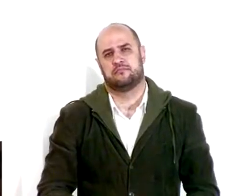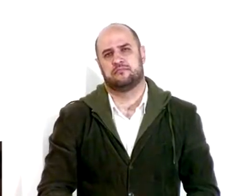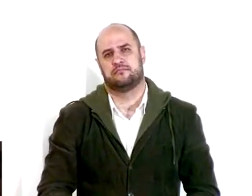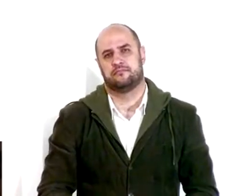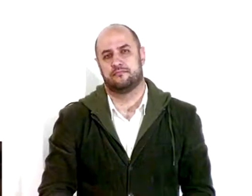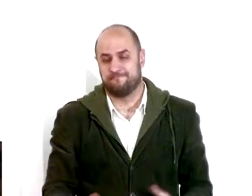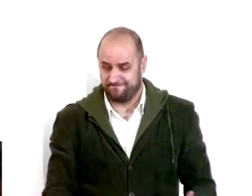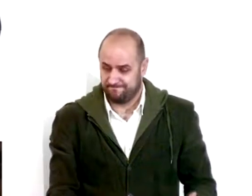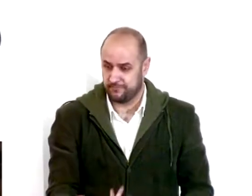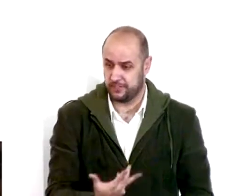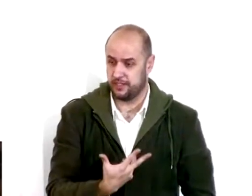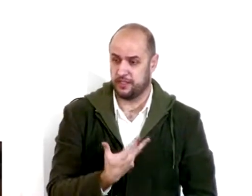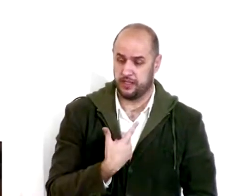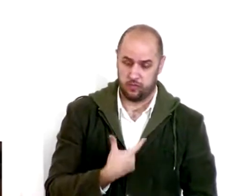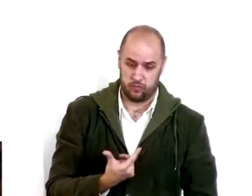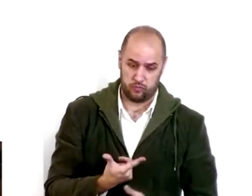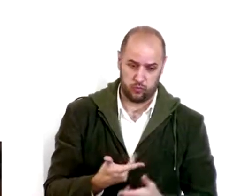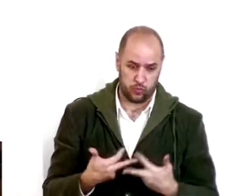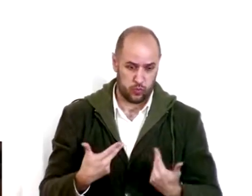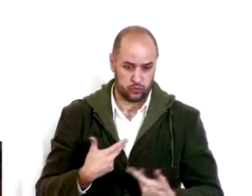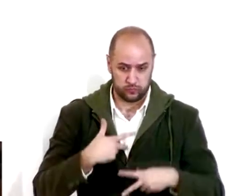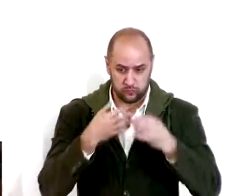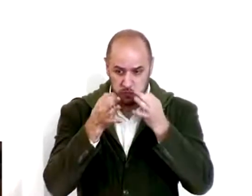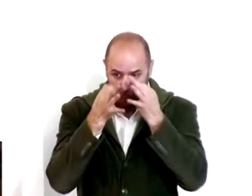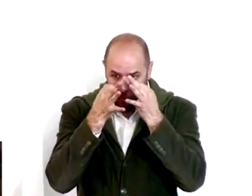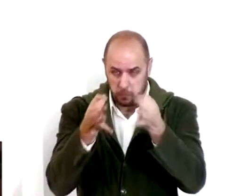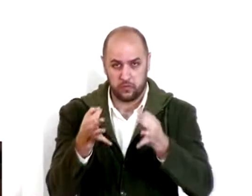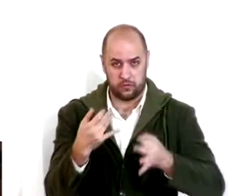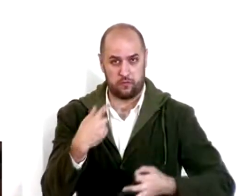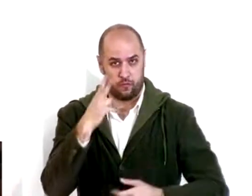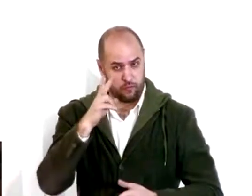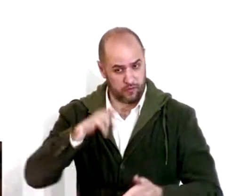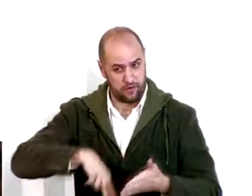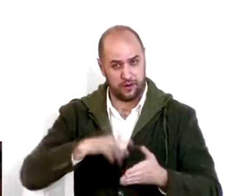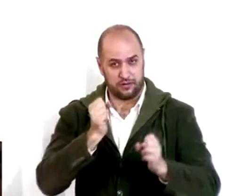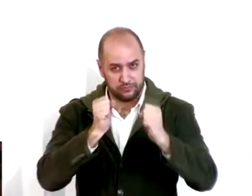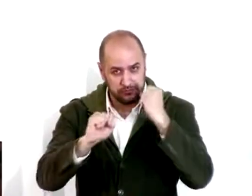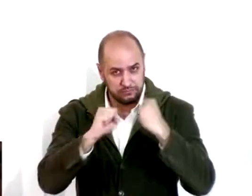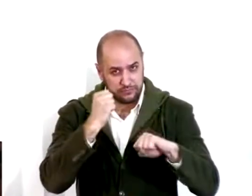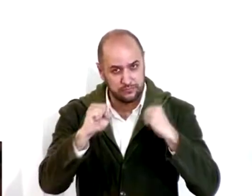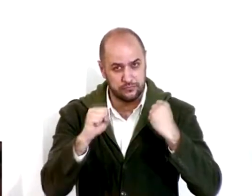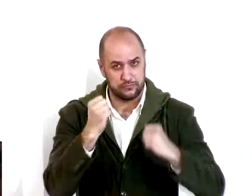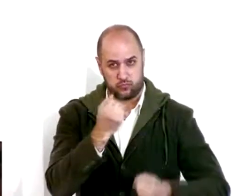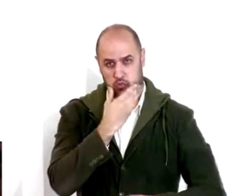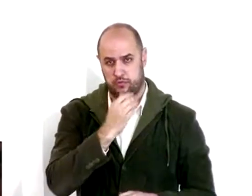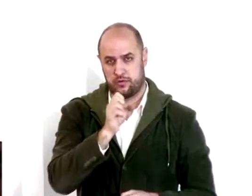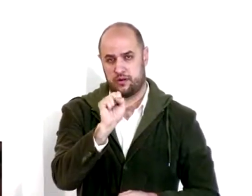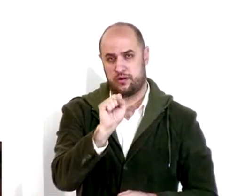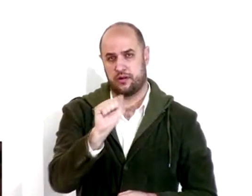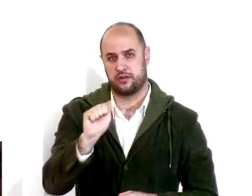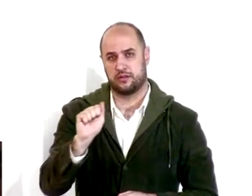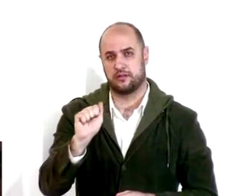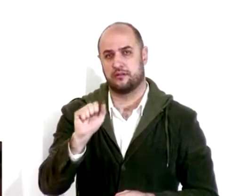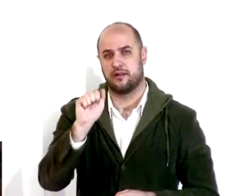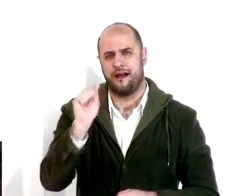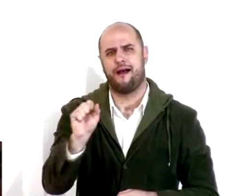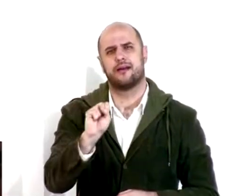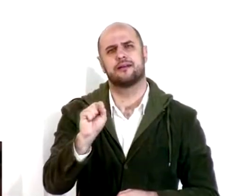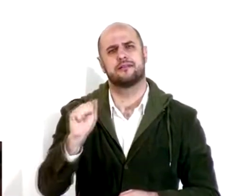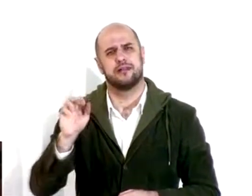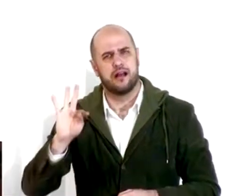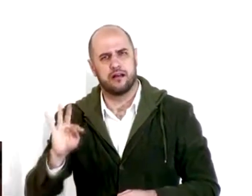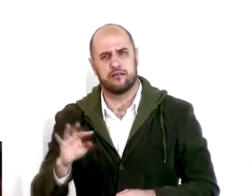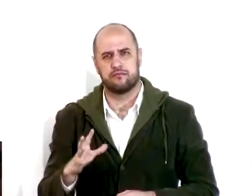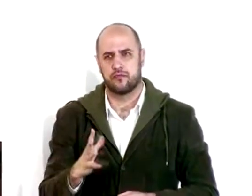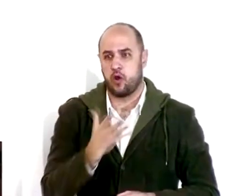Queridos, uma das coisas que mais me chama a atenção no Salmo de Asaf é que Asaf é um homem